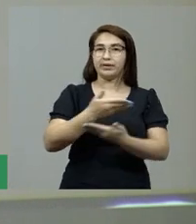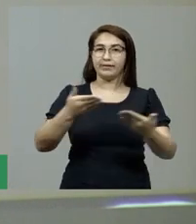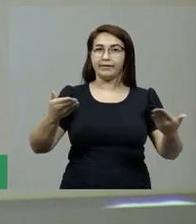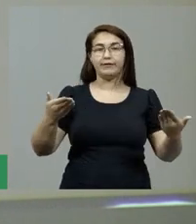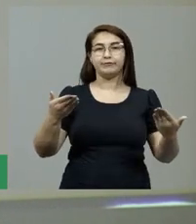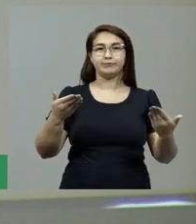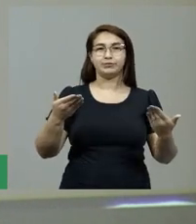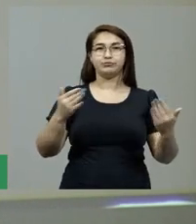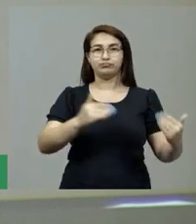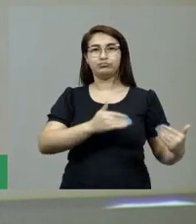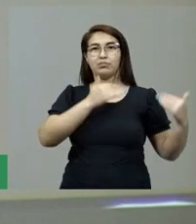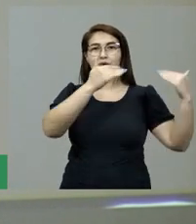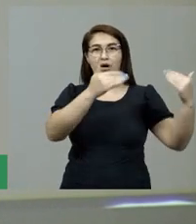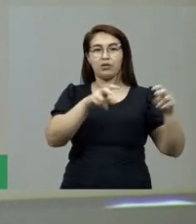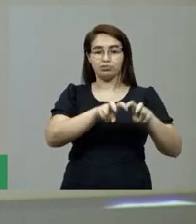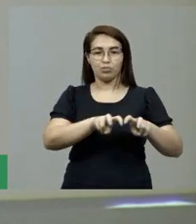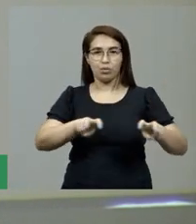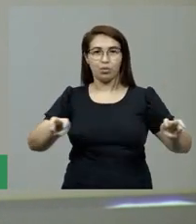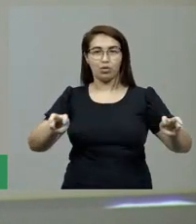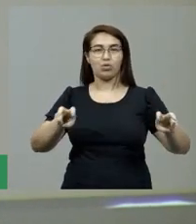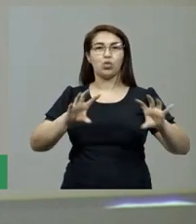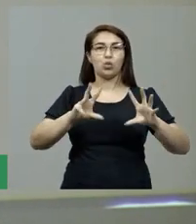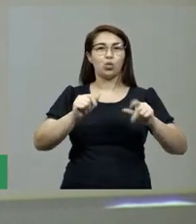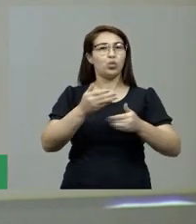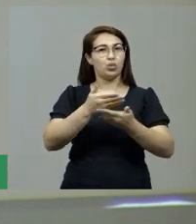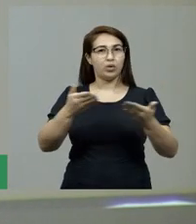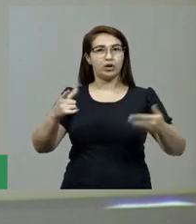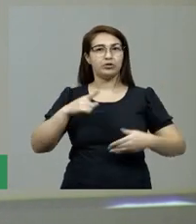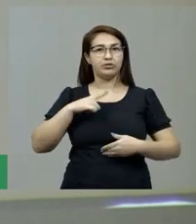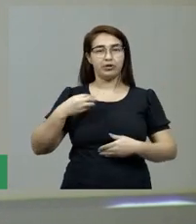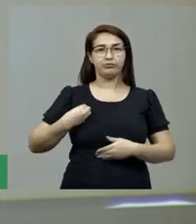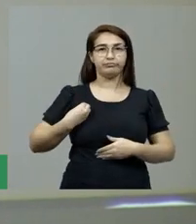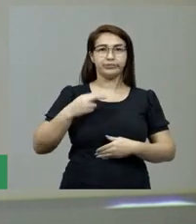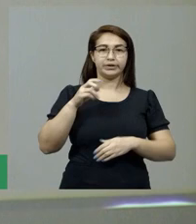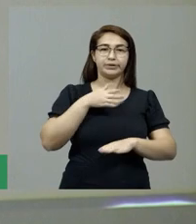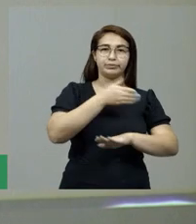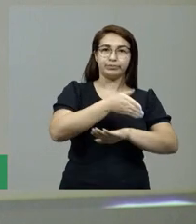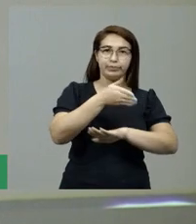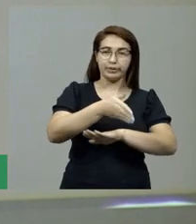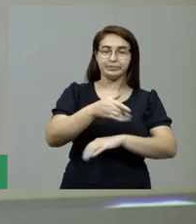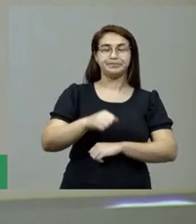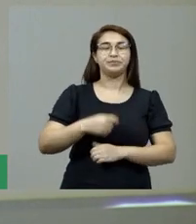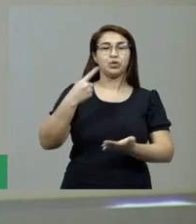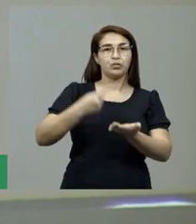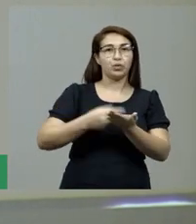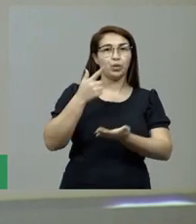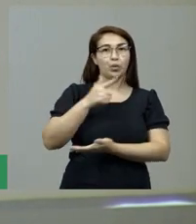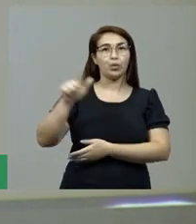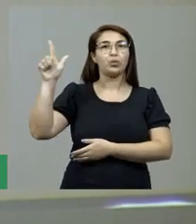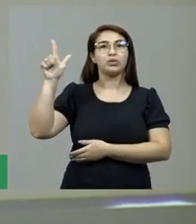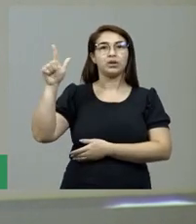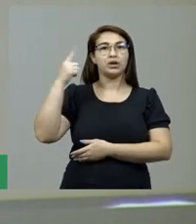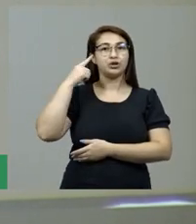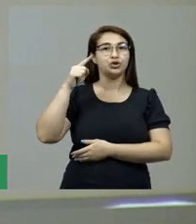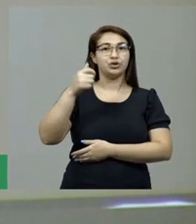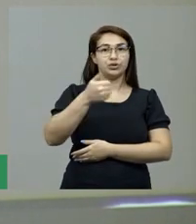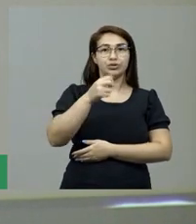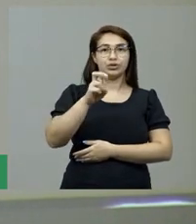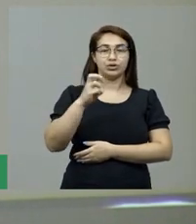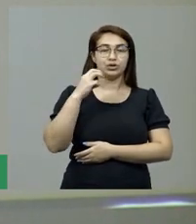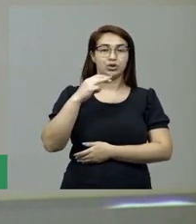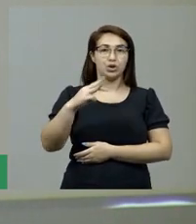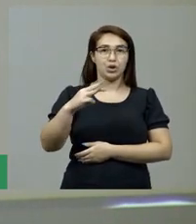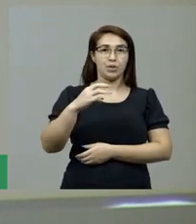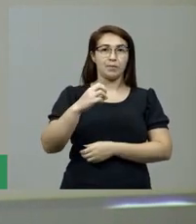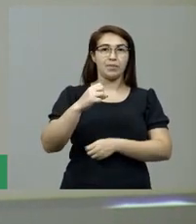com assento à mesa e a todos que honraram com seu comparecimento e convocou outra sessão ordinária para o dia 15 de março no